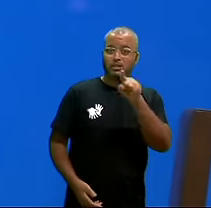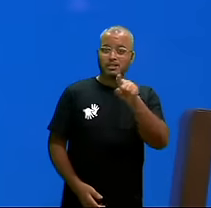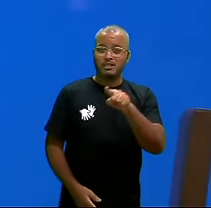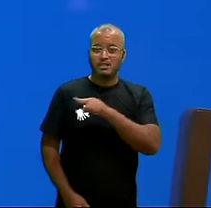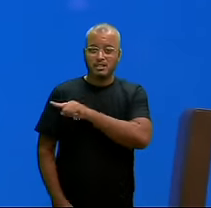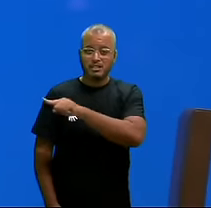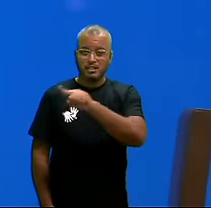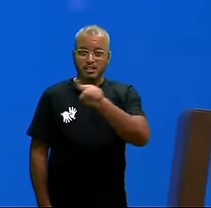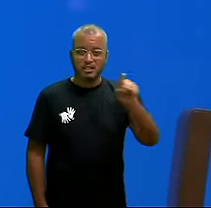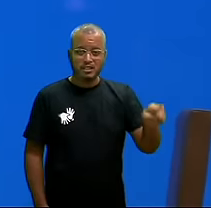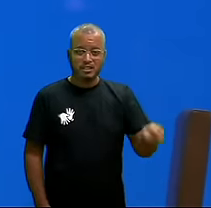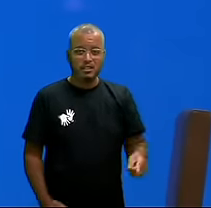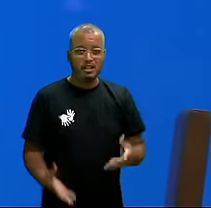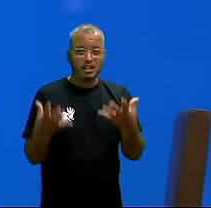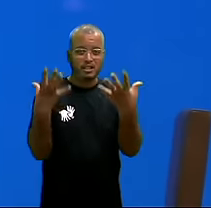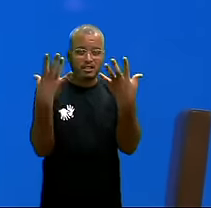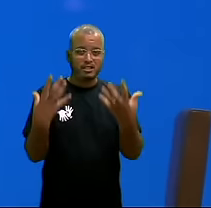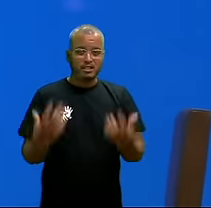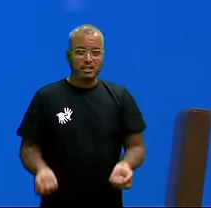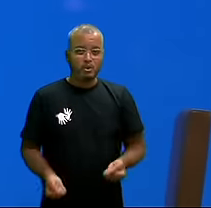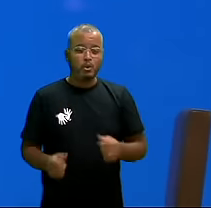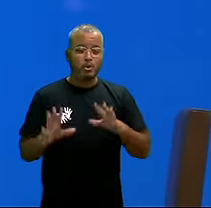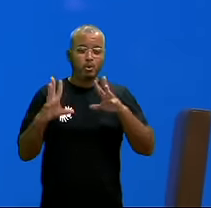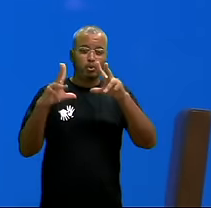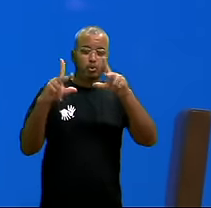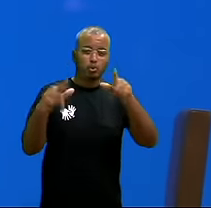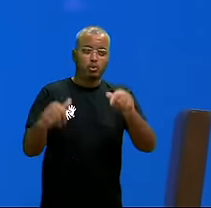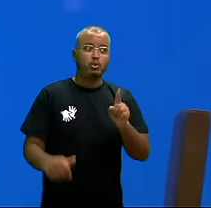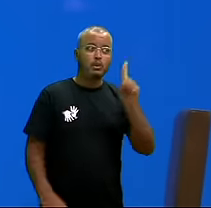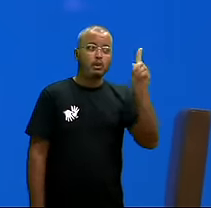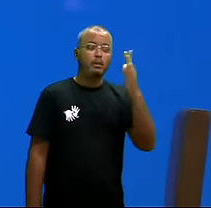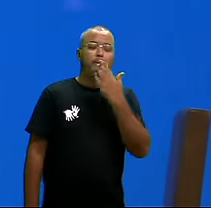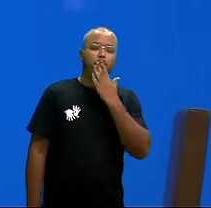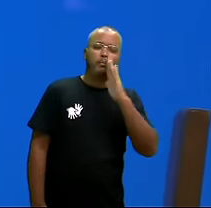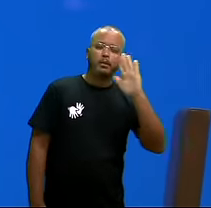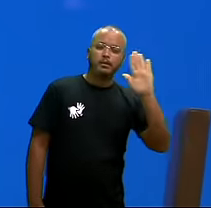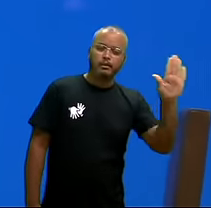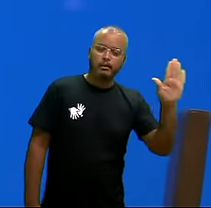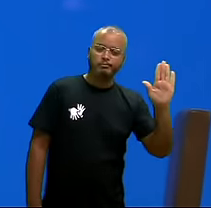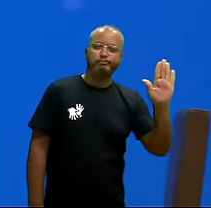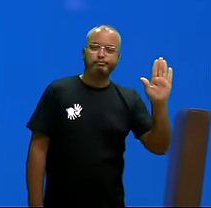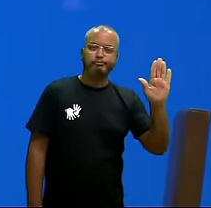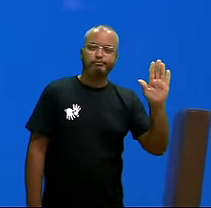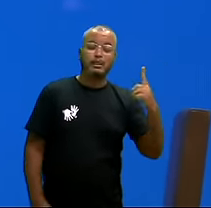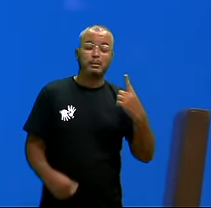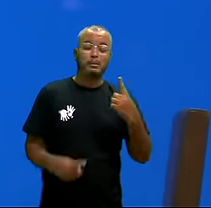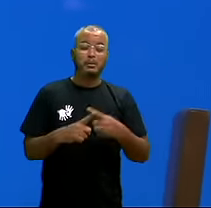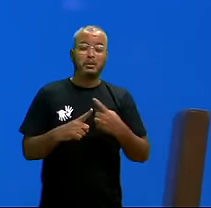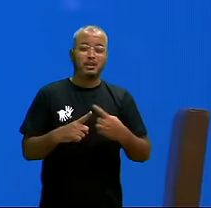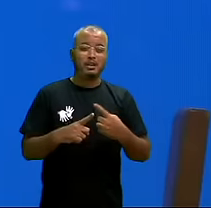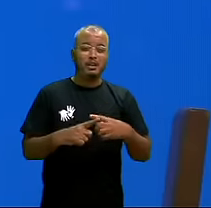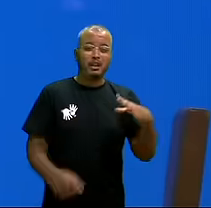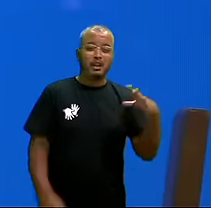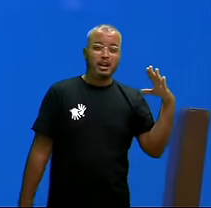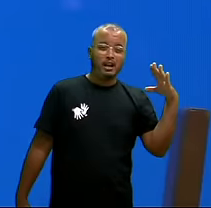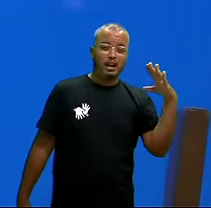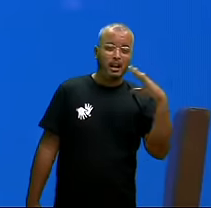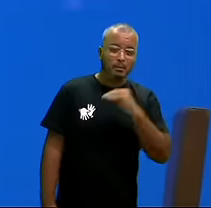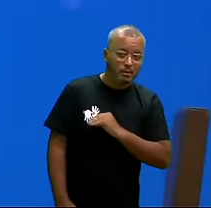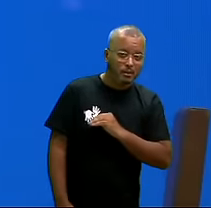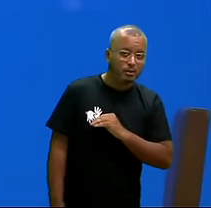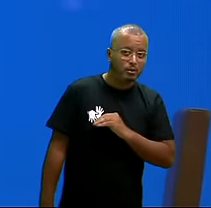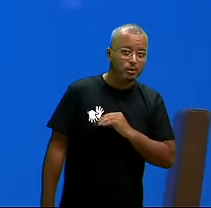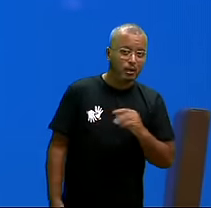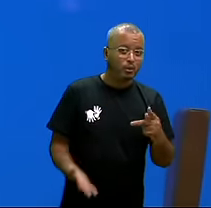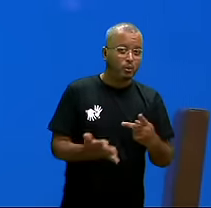que Ele prometeu, pois em breve... Ai, me ajuda aí, fala para alguém: em breve,